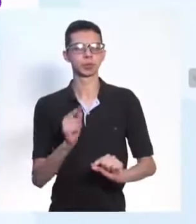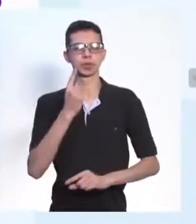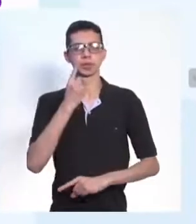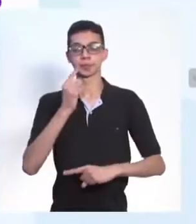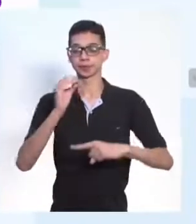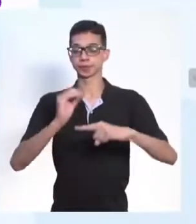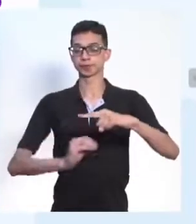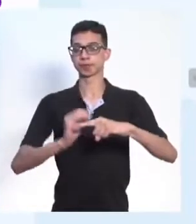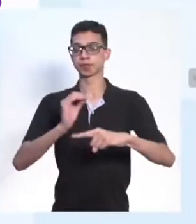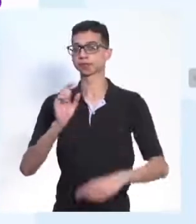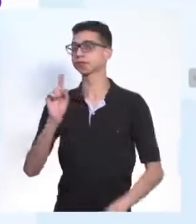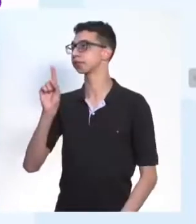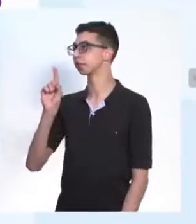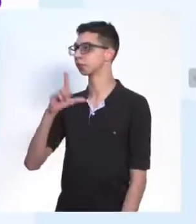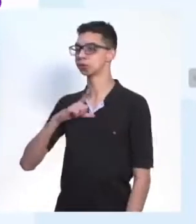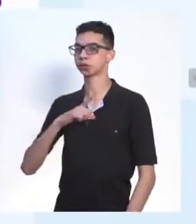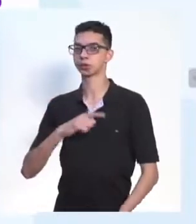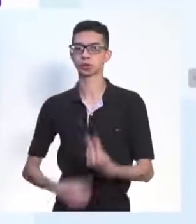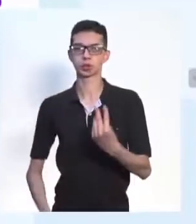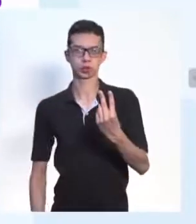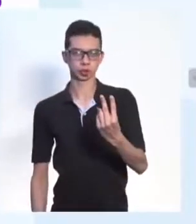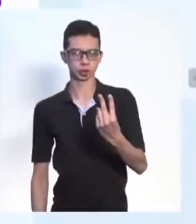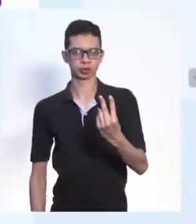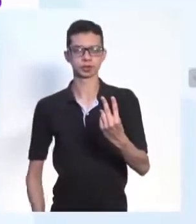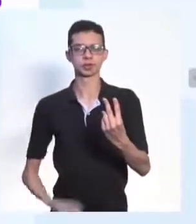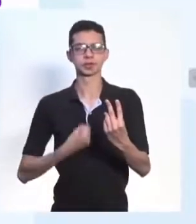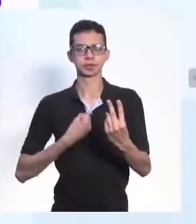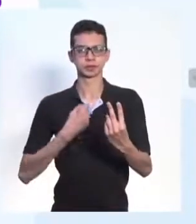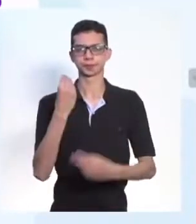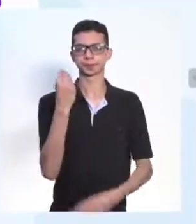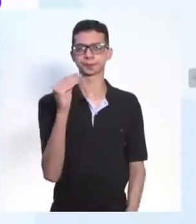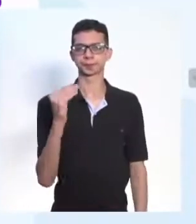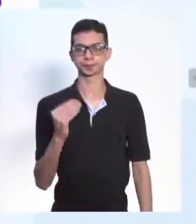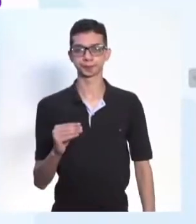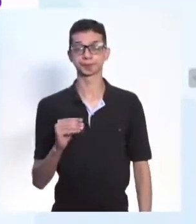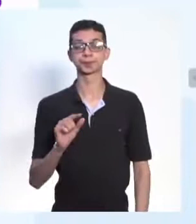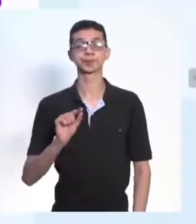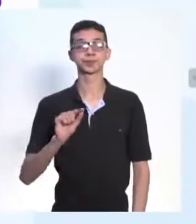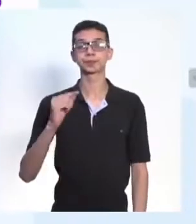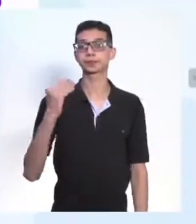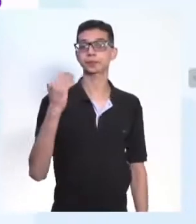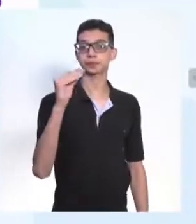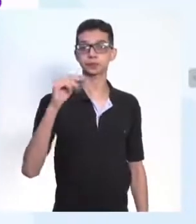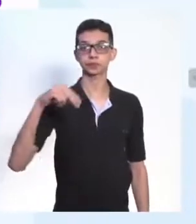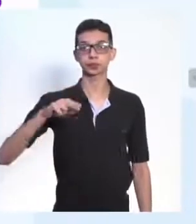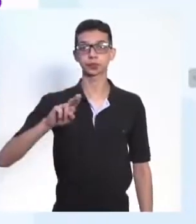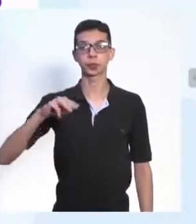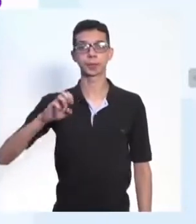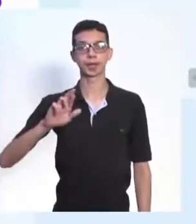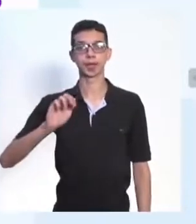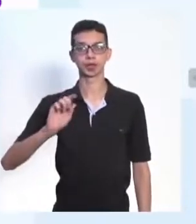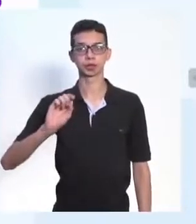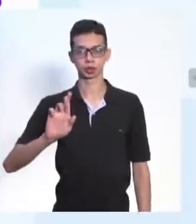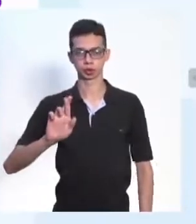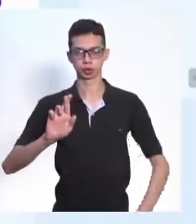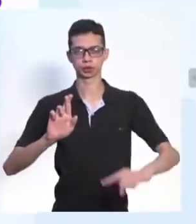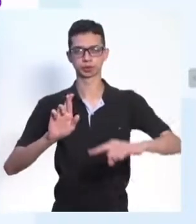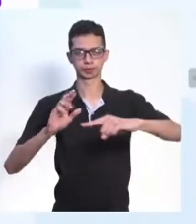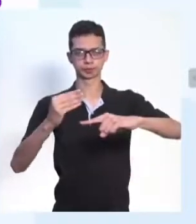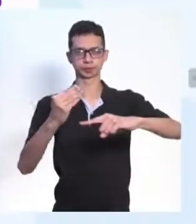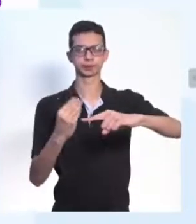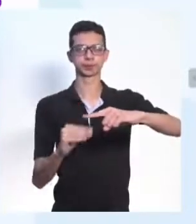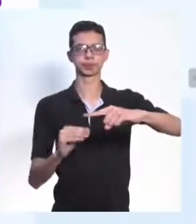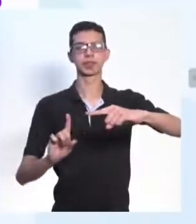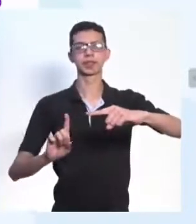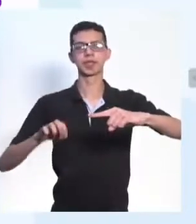fração, ela é formada por dois elementos. Numerador e denominador.